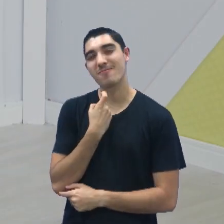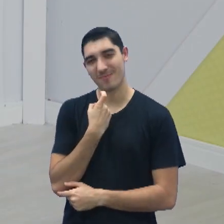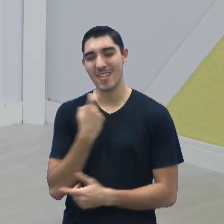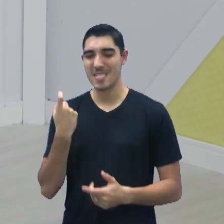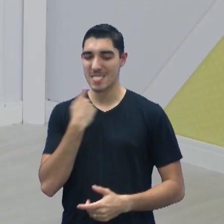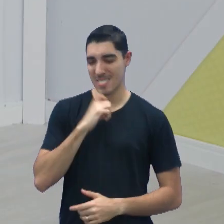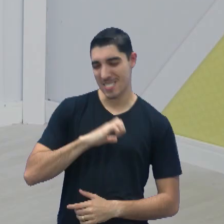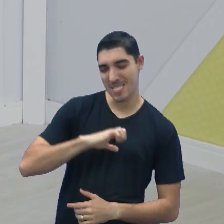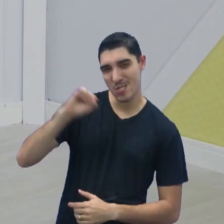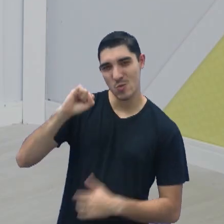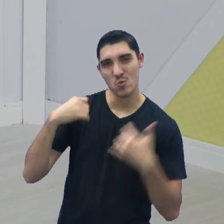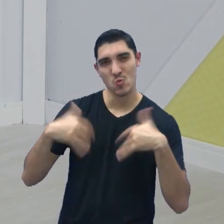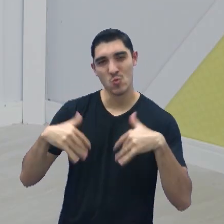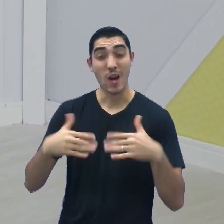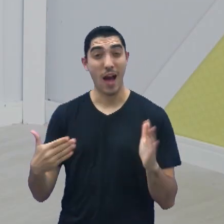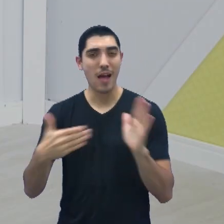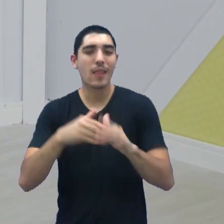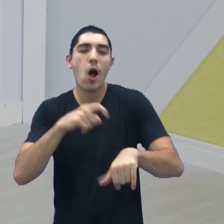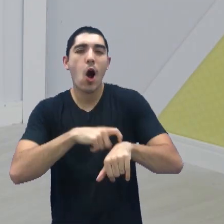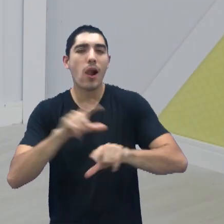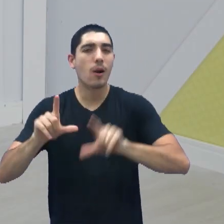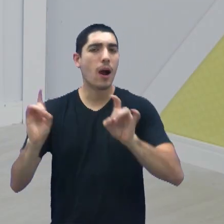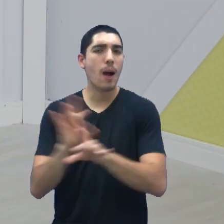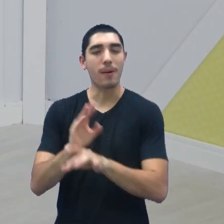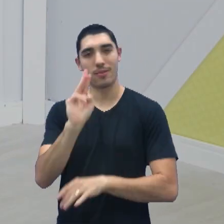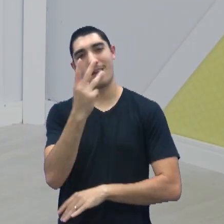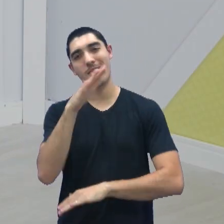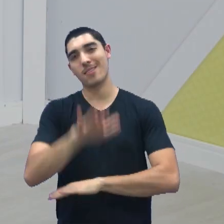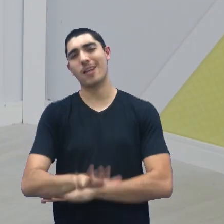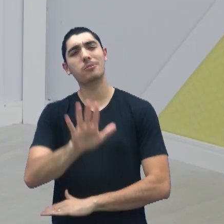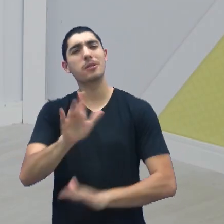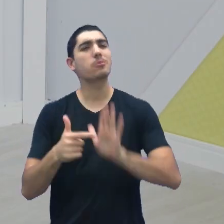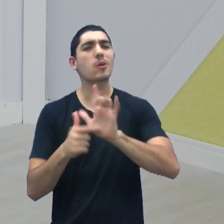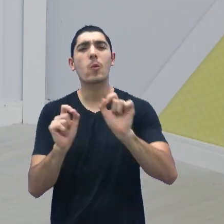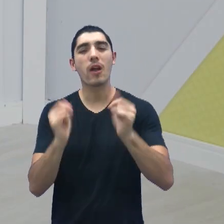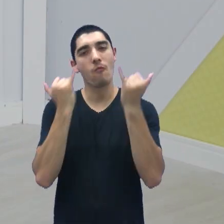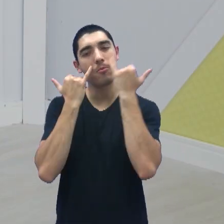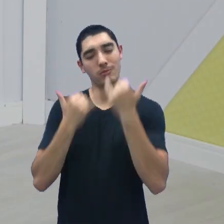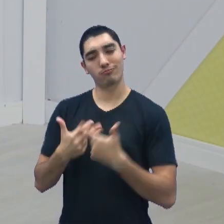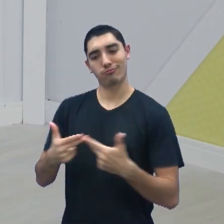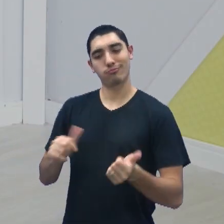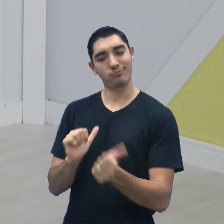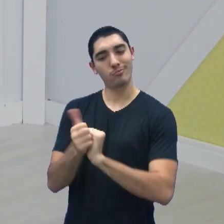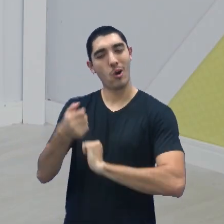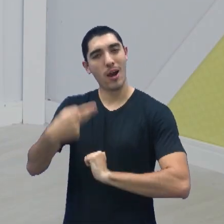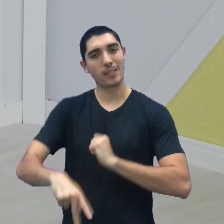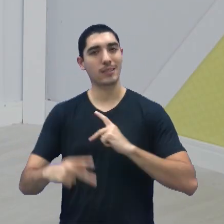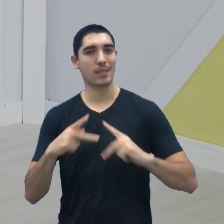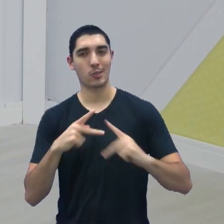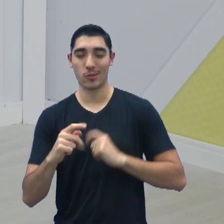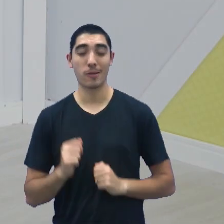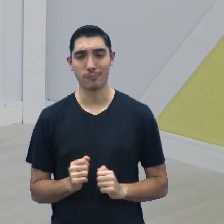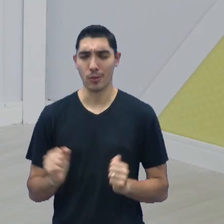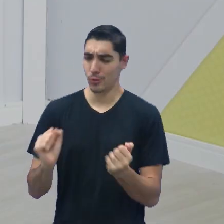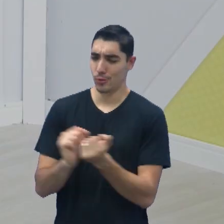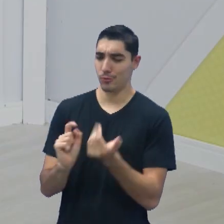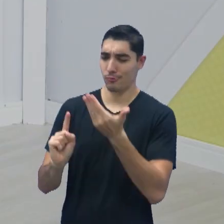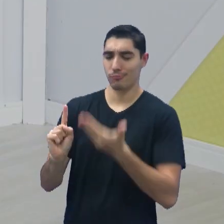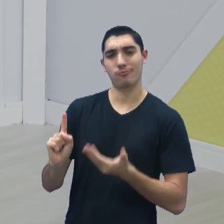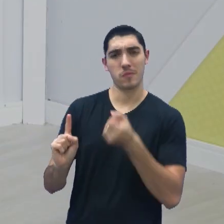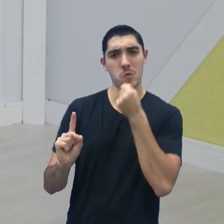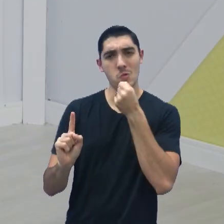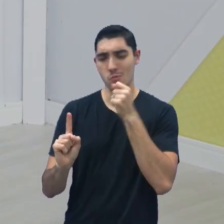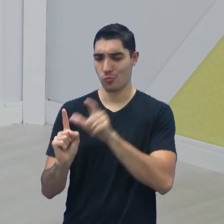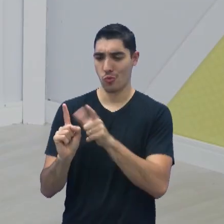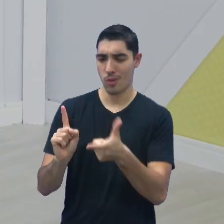Sextou, hein, galera? Vamos juntos até as 3 da tarde, trazendo as principais informações do esporte aqui da nossa cidade. Aqui comigo ele,